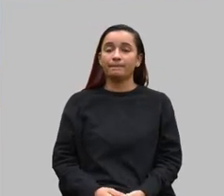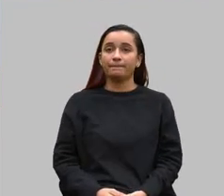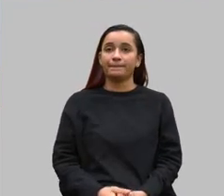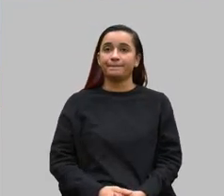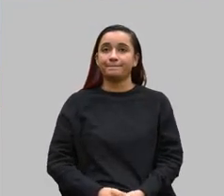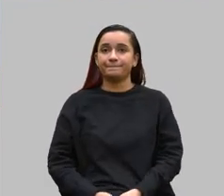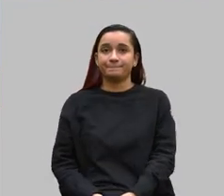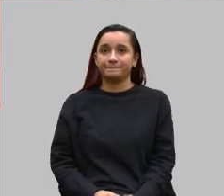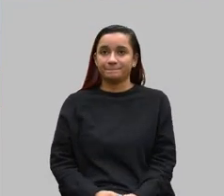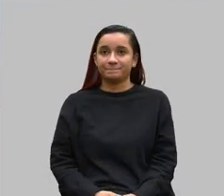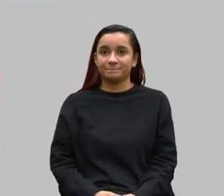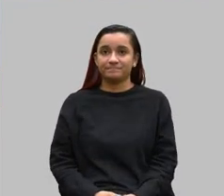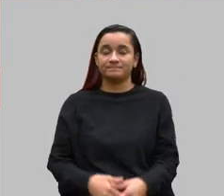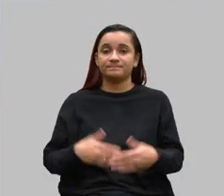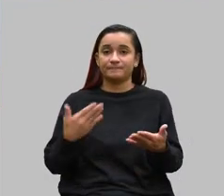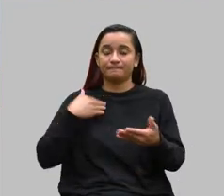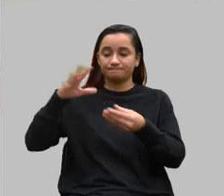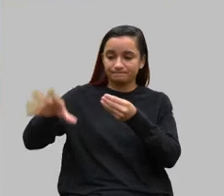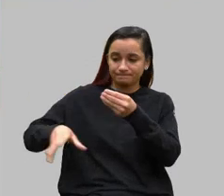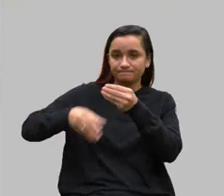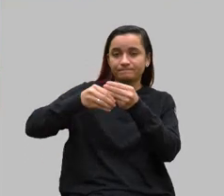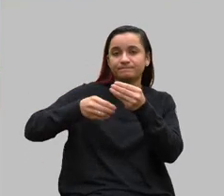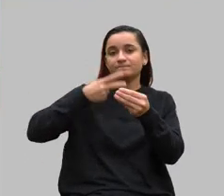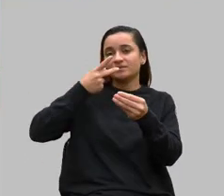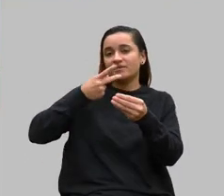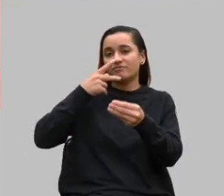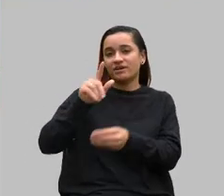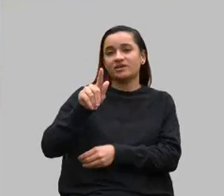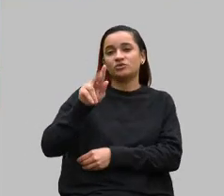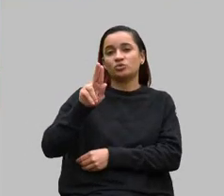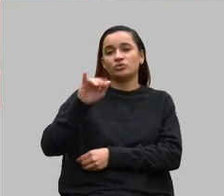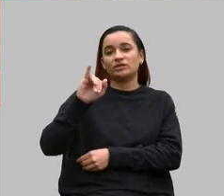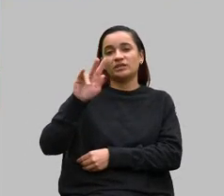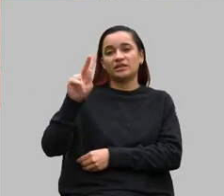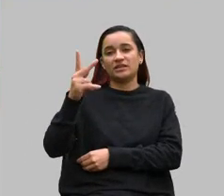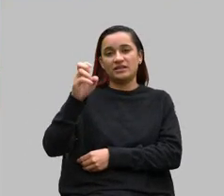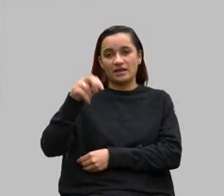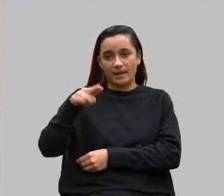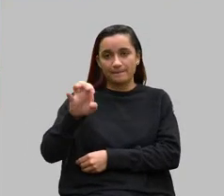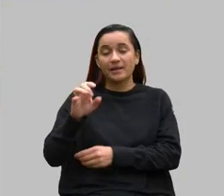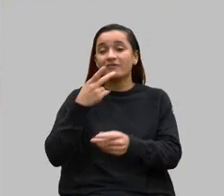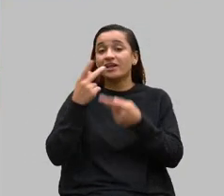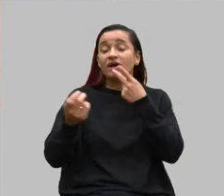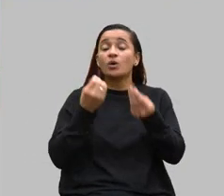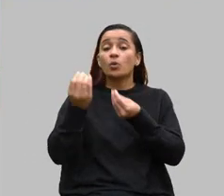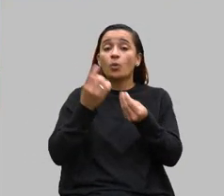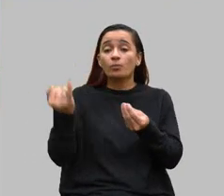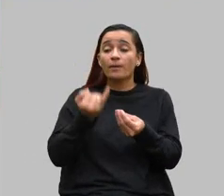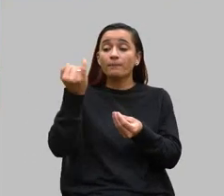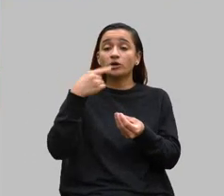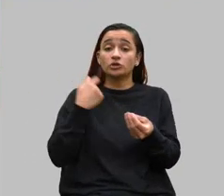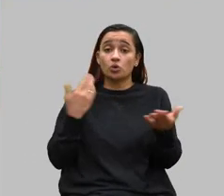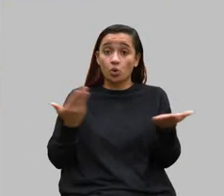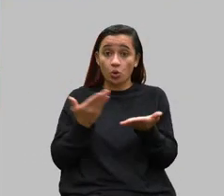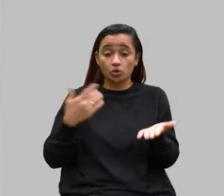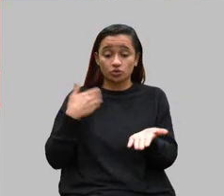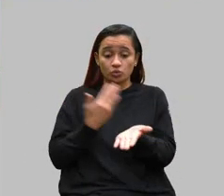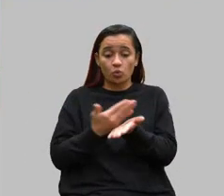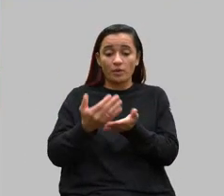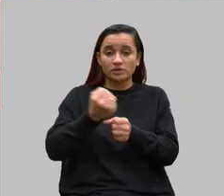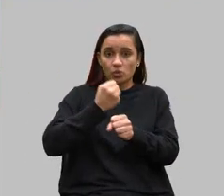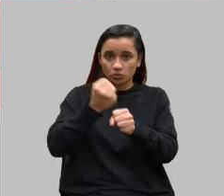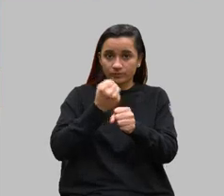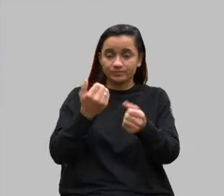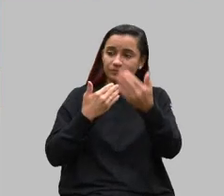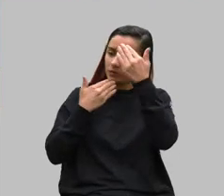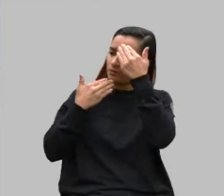anteriormente eu vou pegar o gancho da fala do Guilherme aqui para falar da importância do que nós estamos construindo aqui hoje né e da agenda de Estado então agradeço as palavras